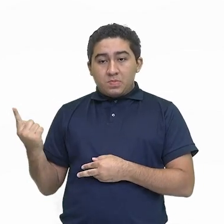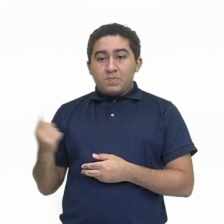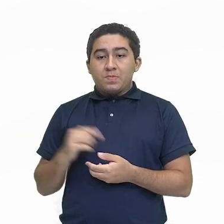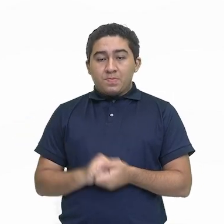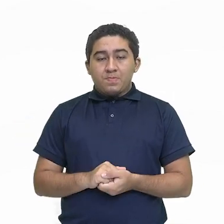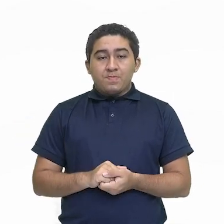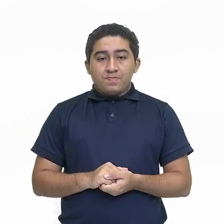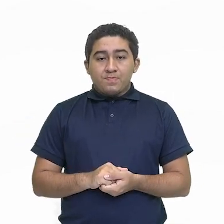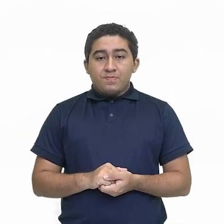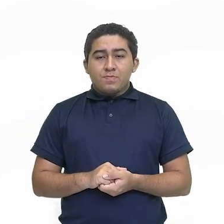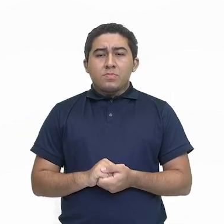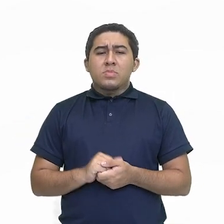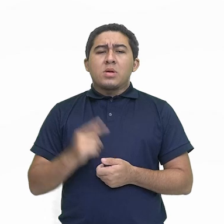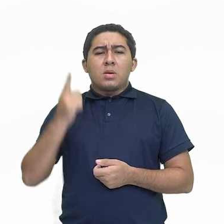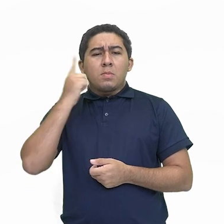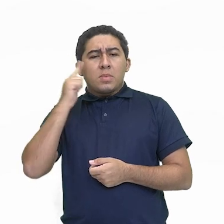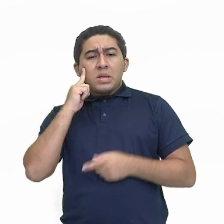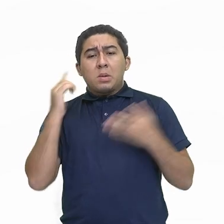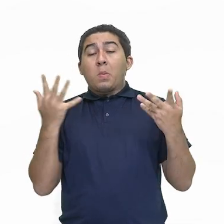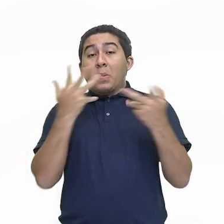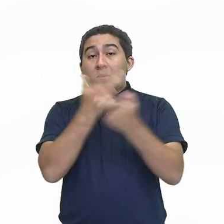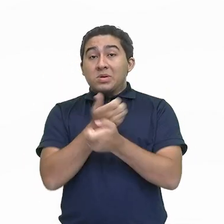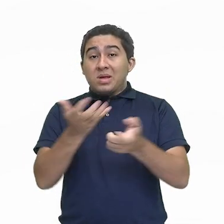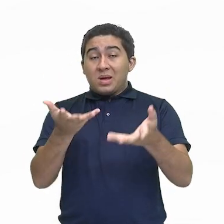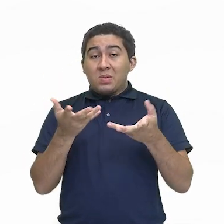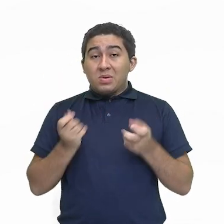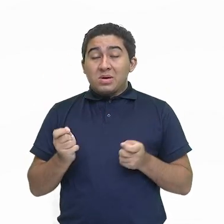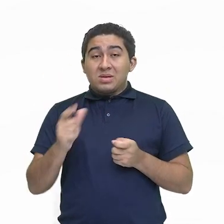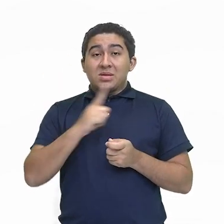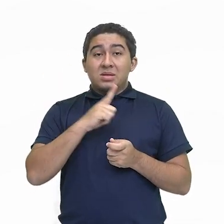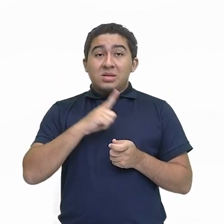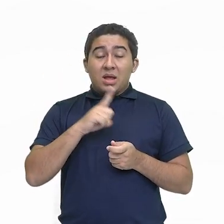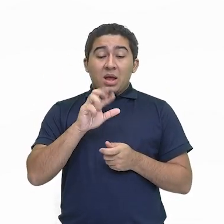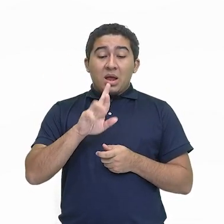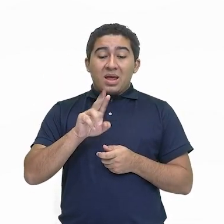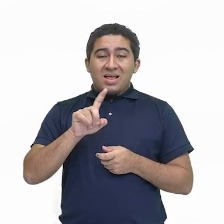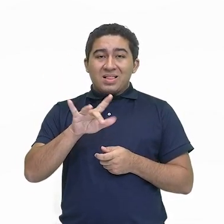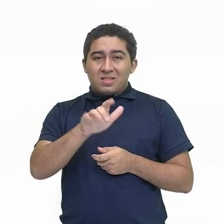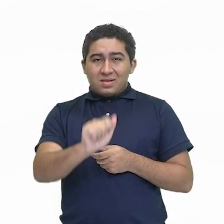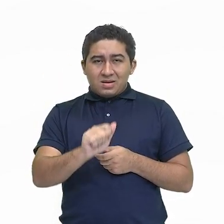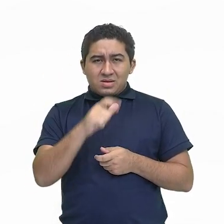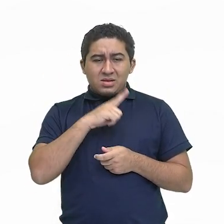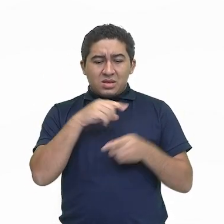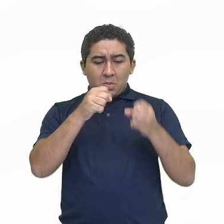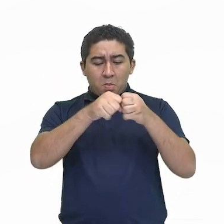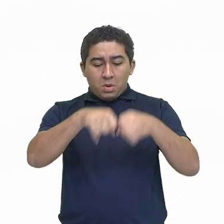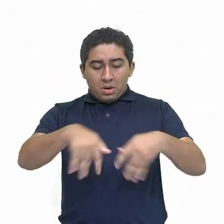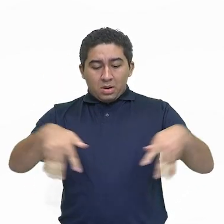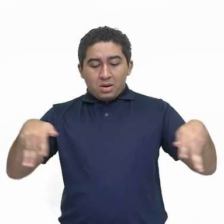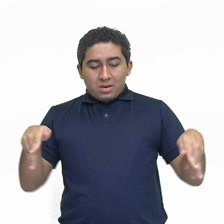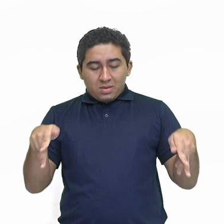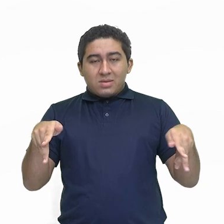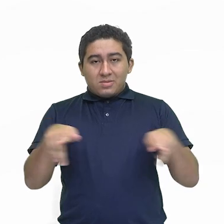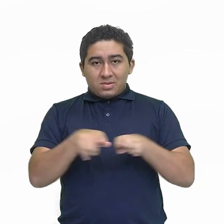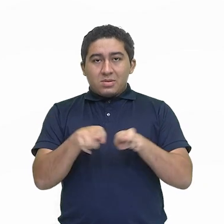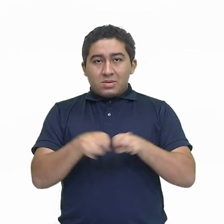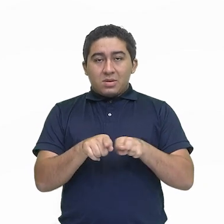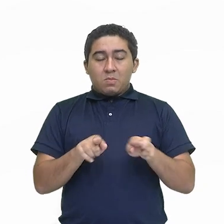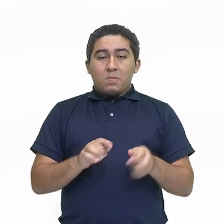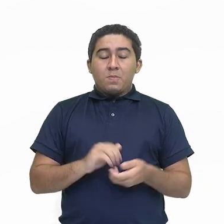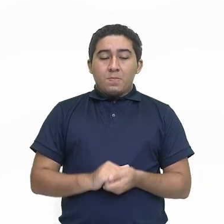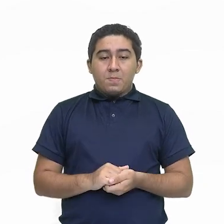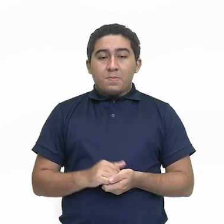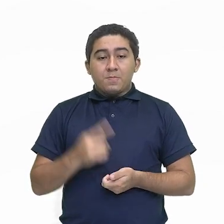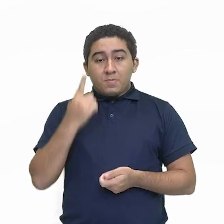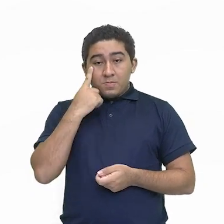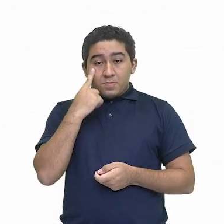que fique mais bonita, colocará renda em todo o contorno da toalha. Então nós temos aí as medidas, né, da